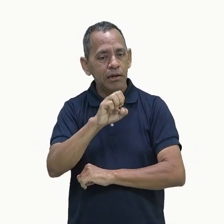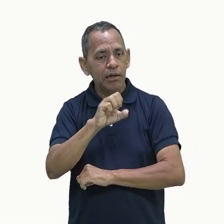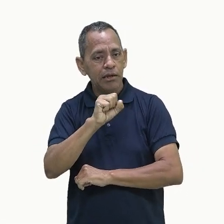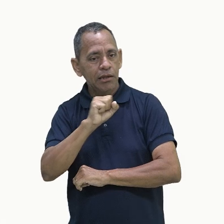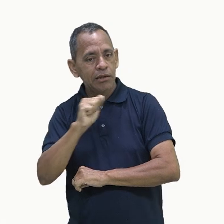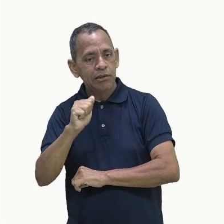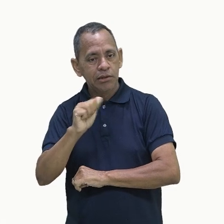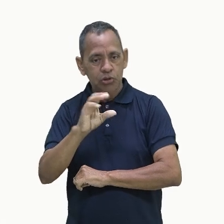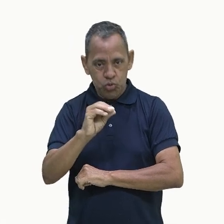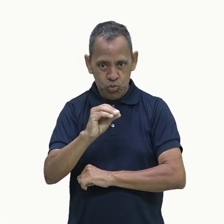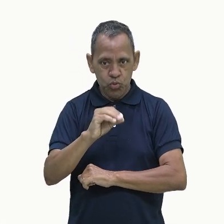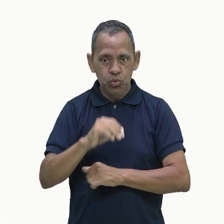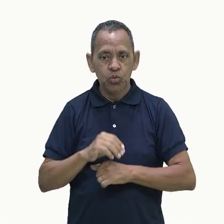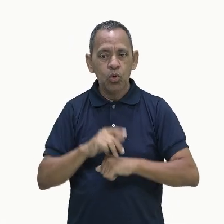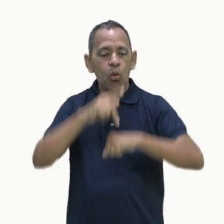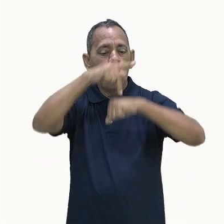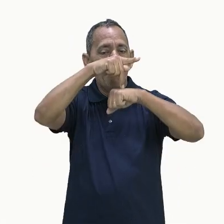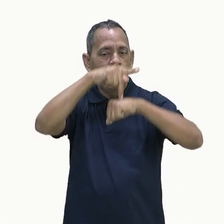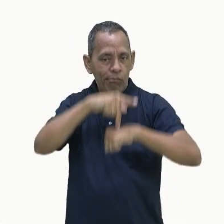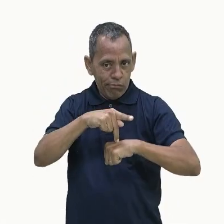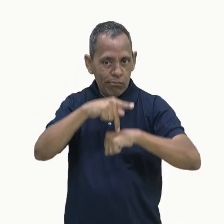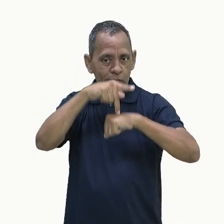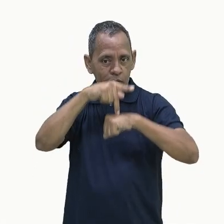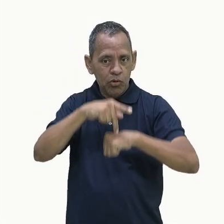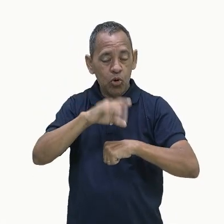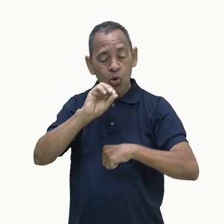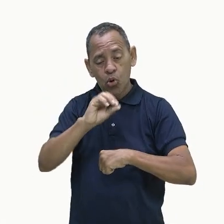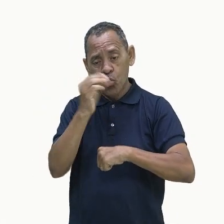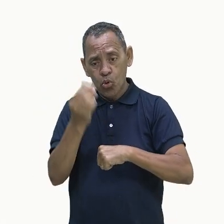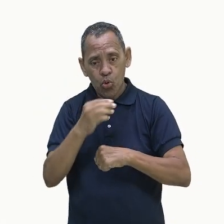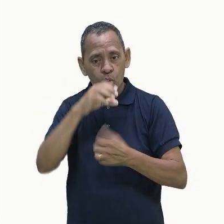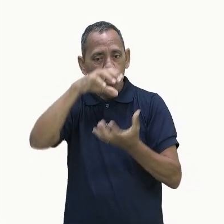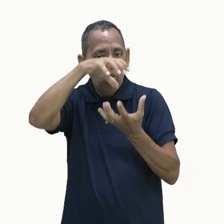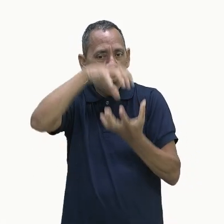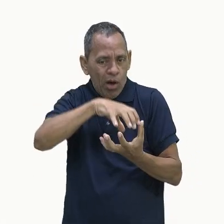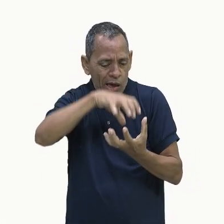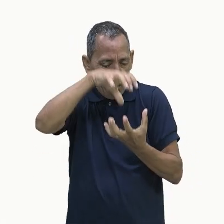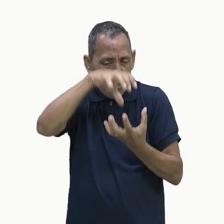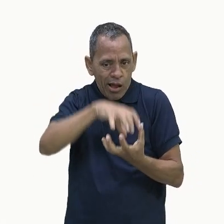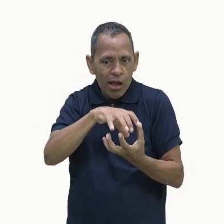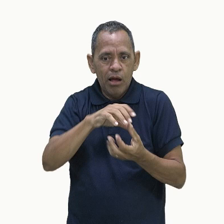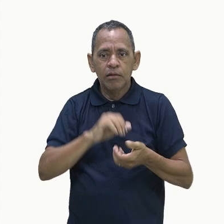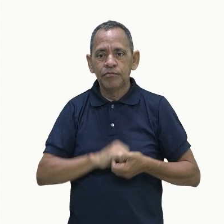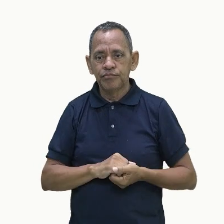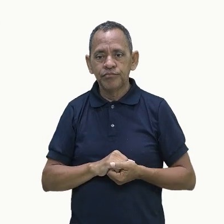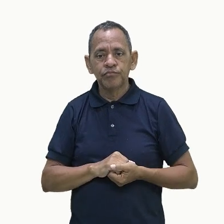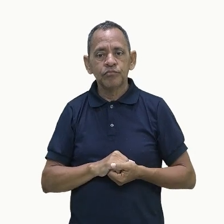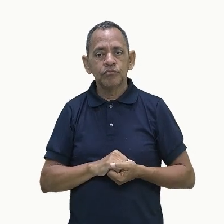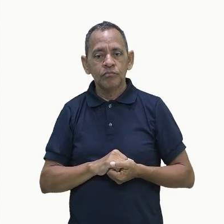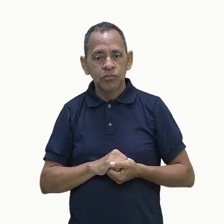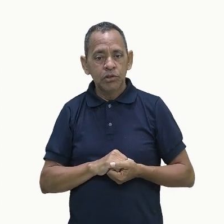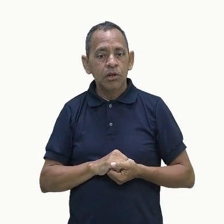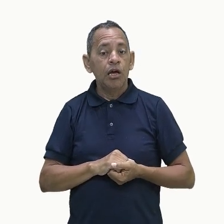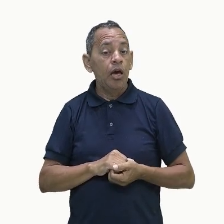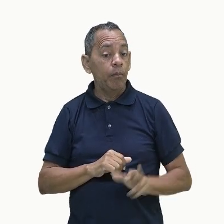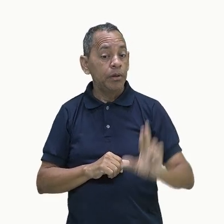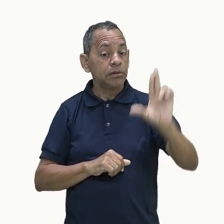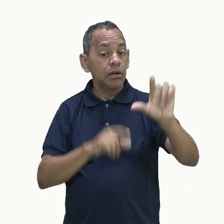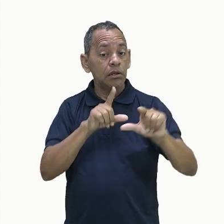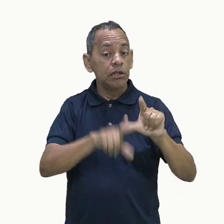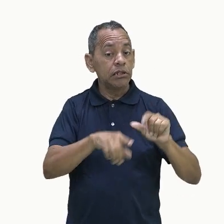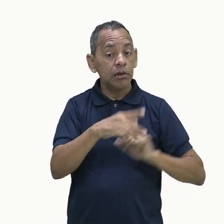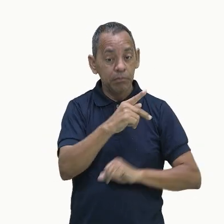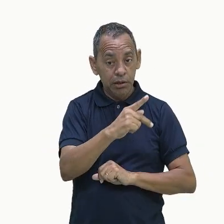importante, olha lá, pressão. Então, aqui eu sei que temos uma letra P. Produzida em um